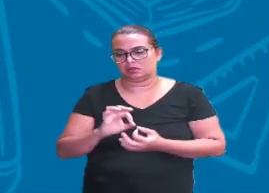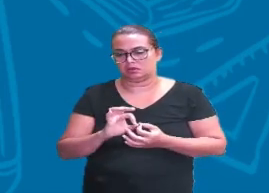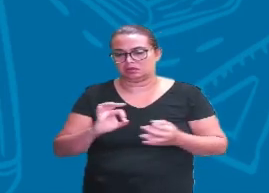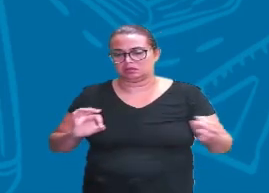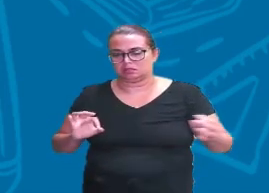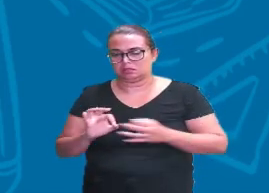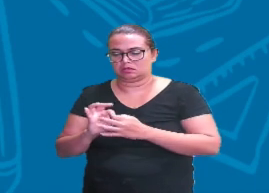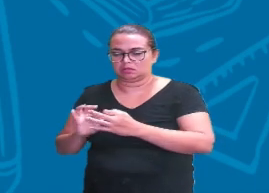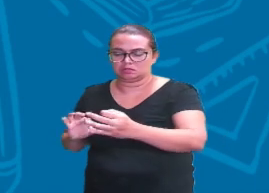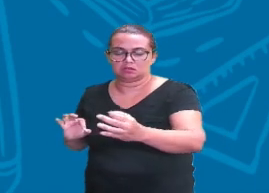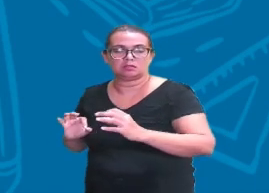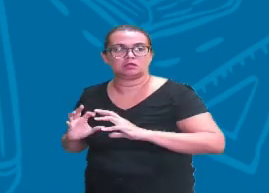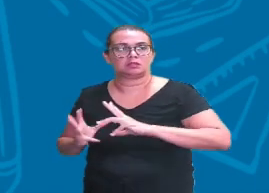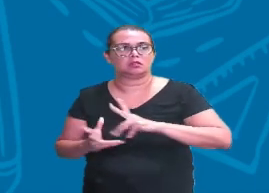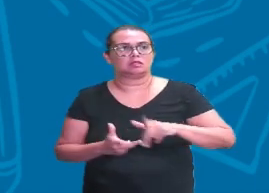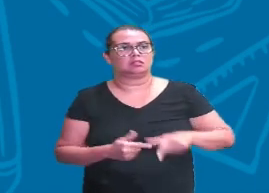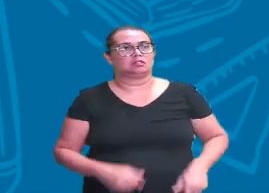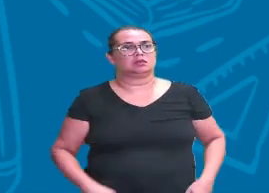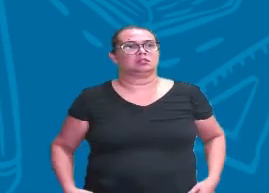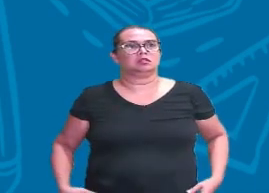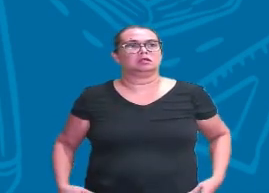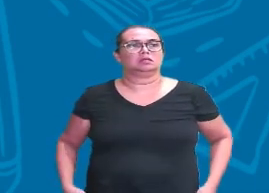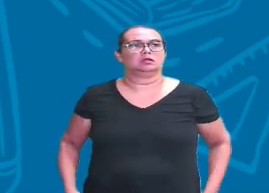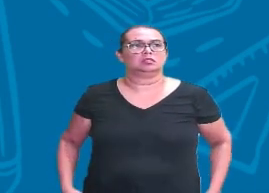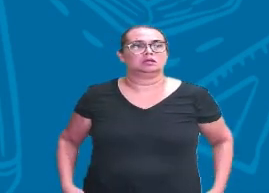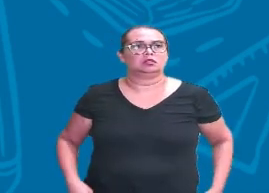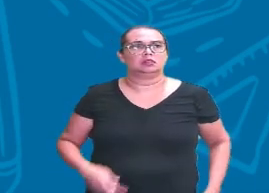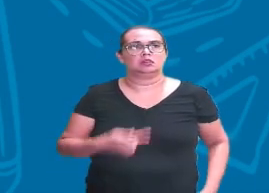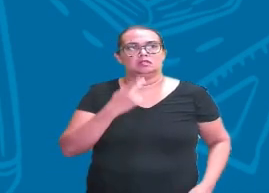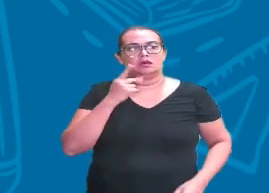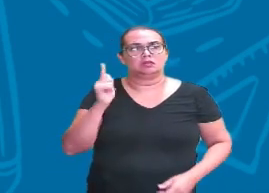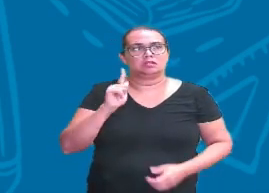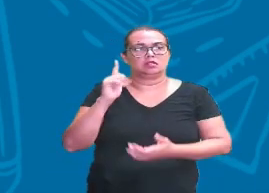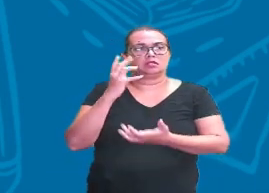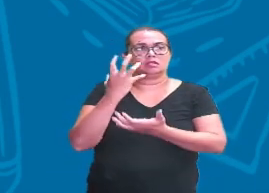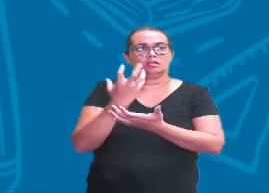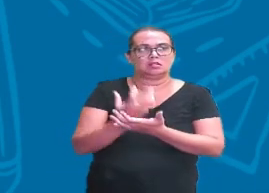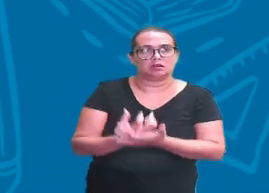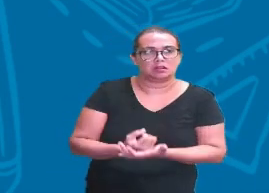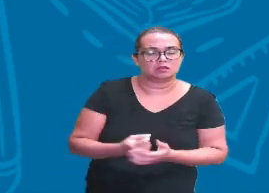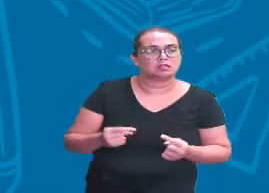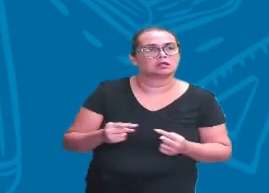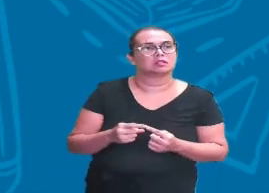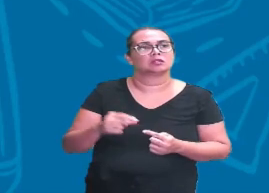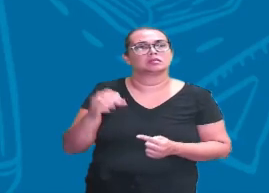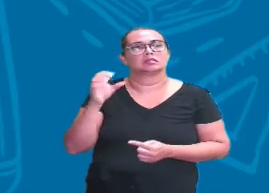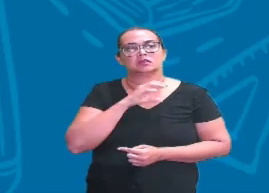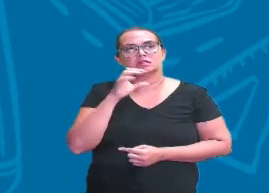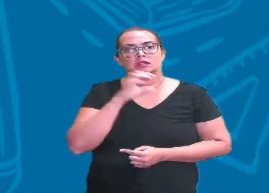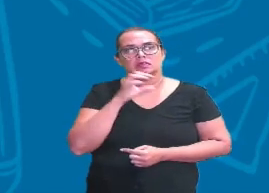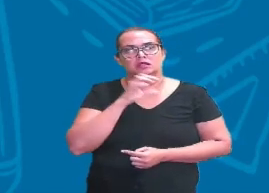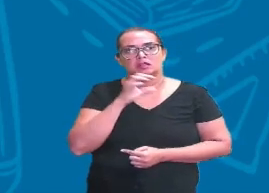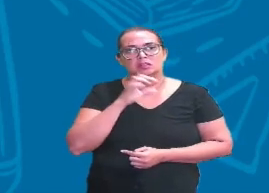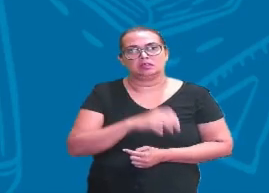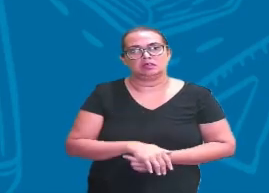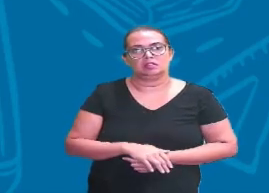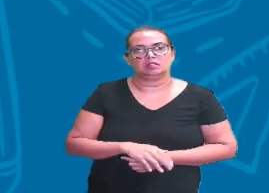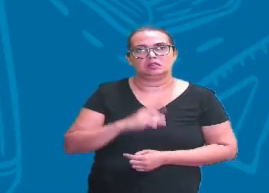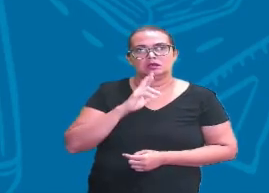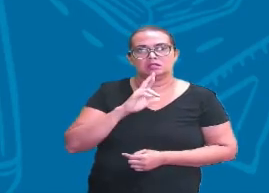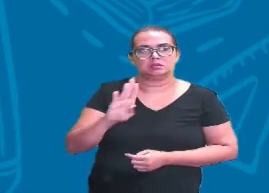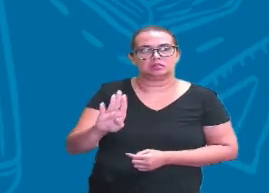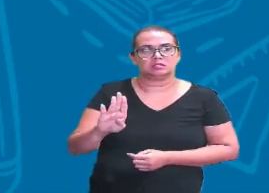tá? Da Terra. Gente, eu falei para vocês que a gravidade zero está relacionada ao quê? A velocidade. Então aqui é a letra